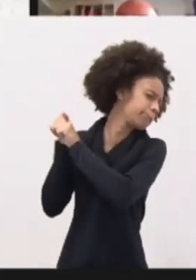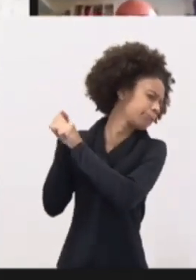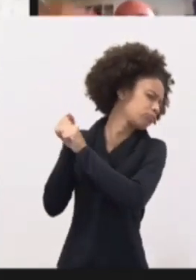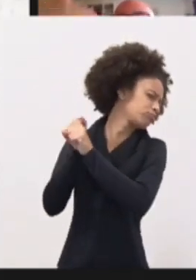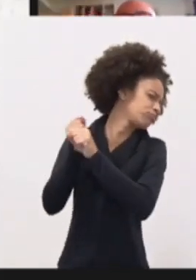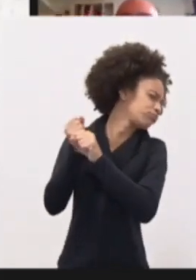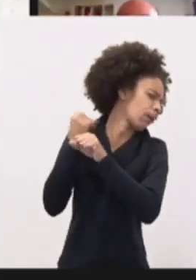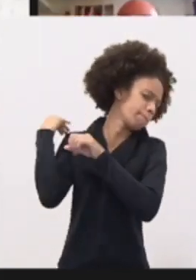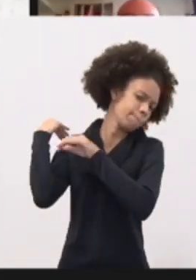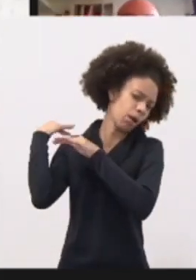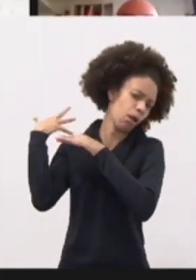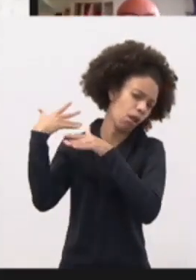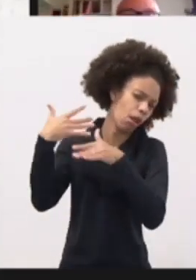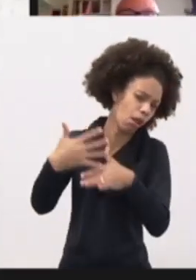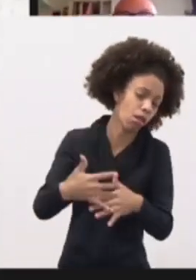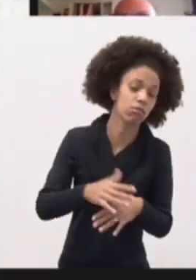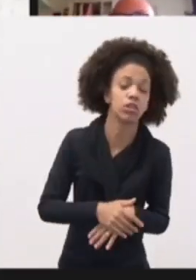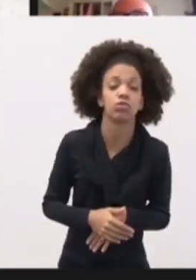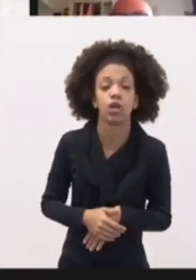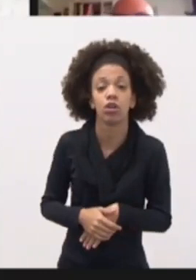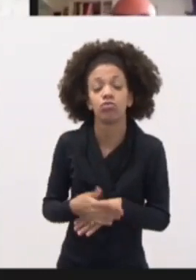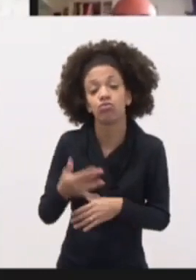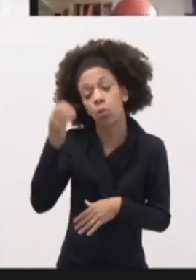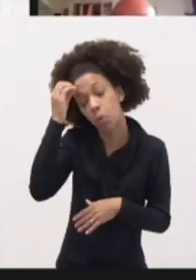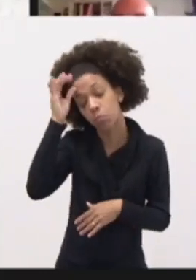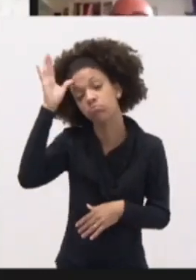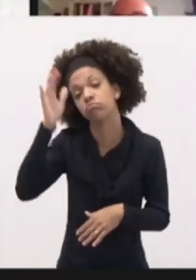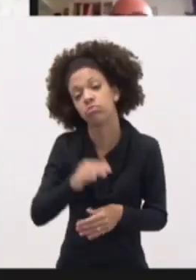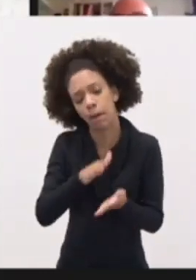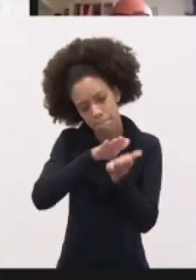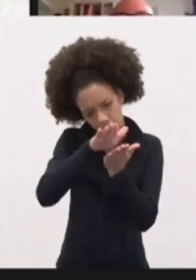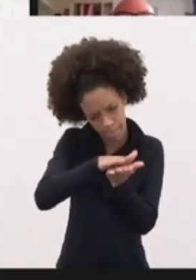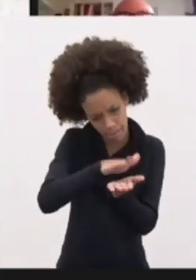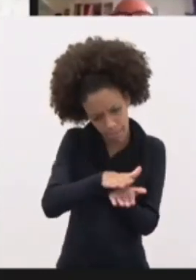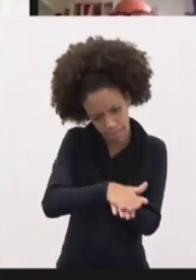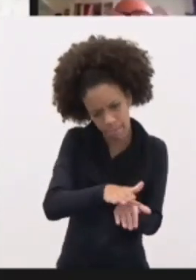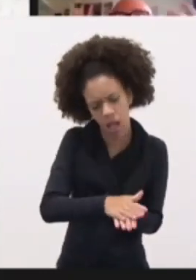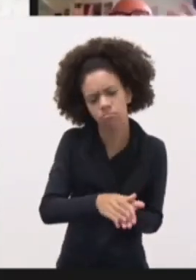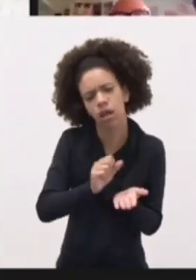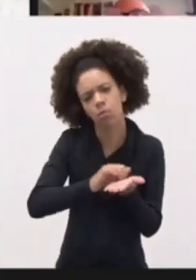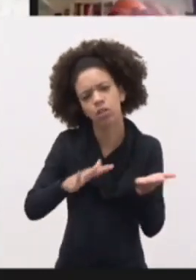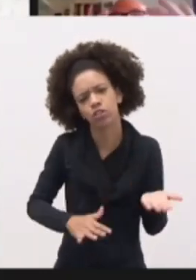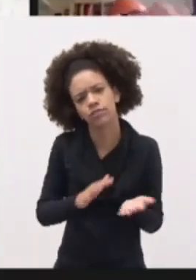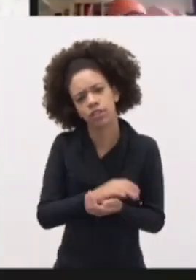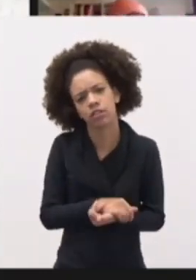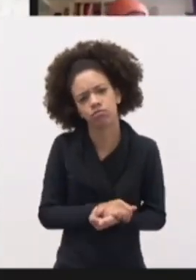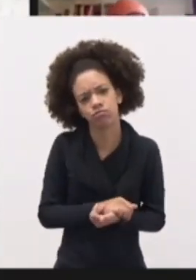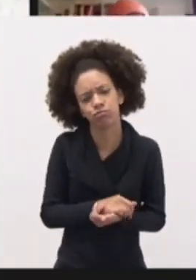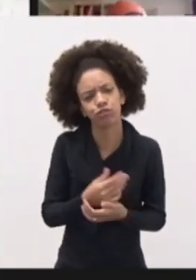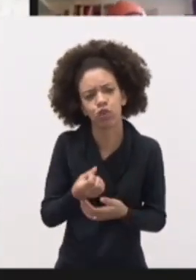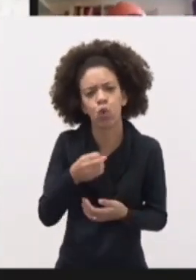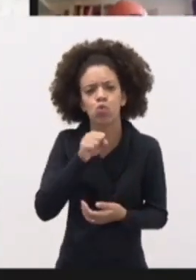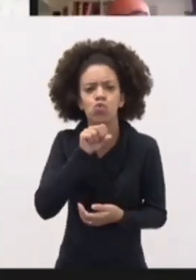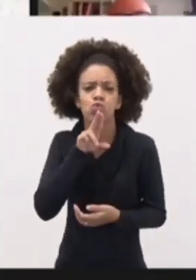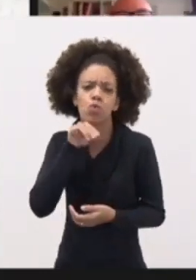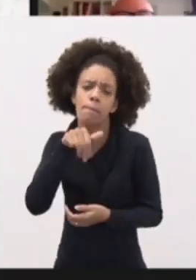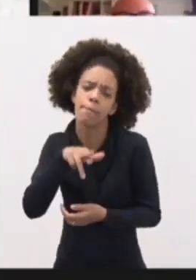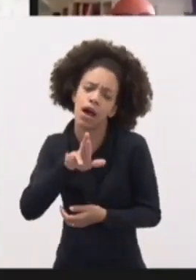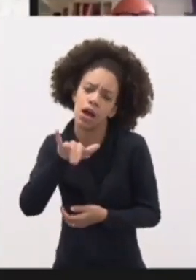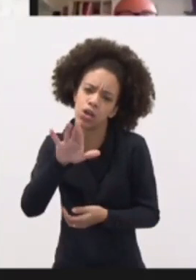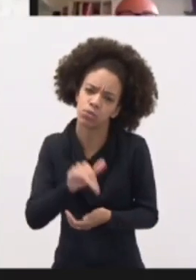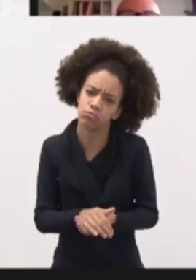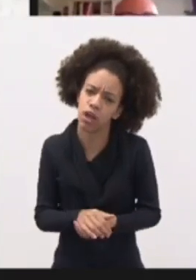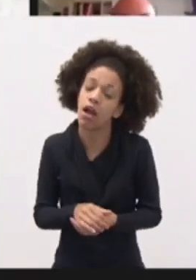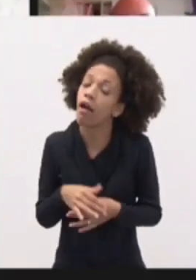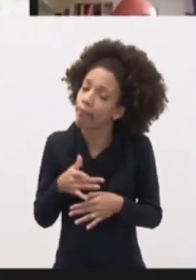tem de acumulado de conhecimento para sair um material impresso e sair um sumário com os tópicos, gente, tem muita história